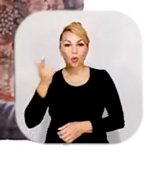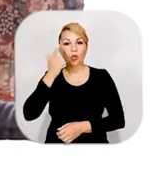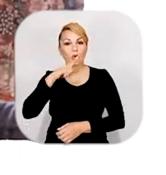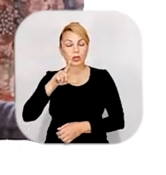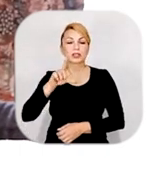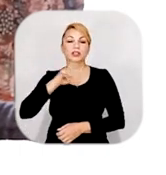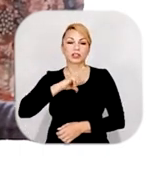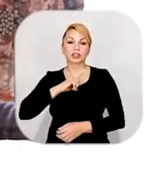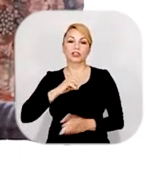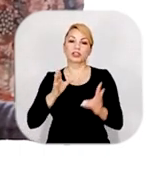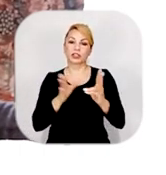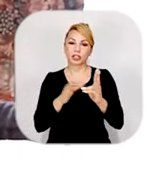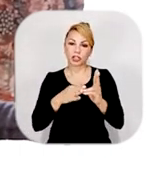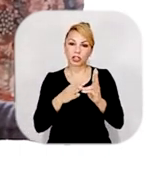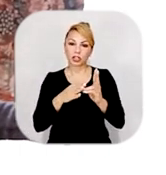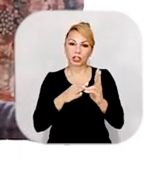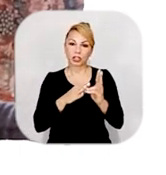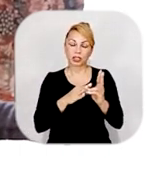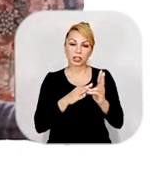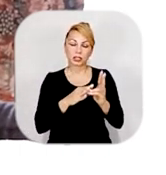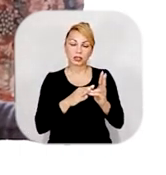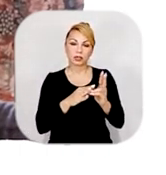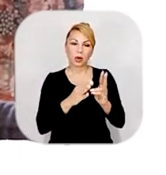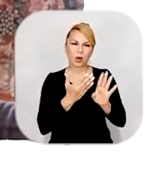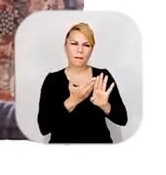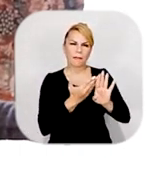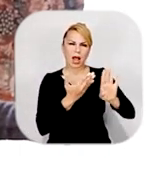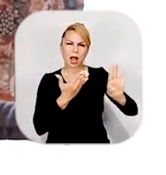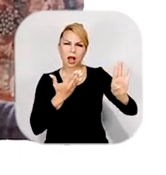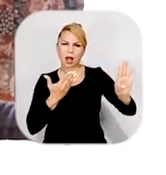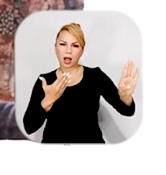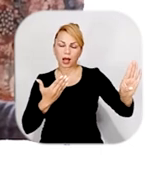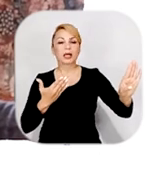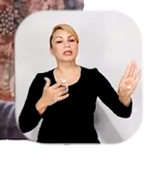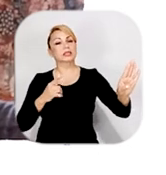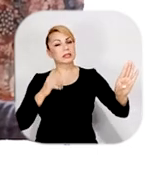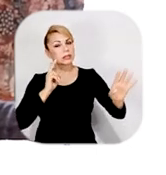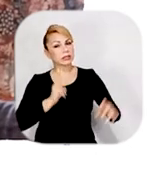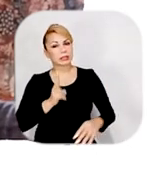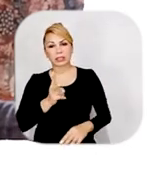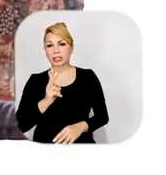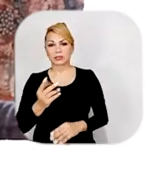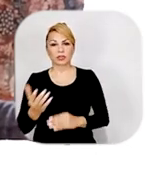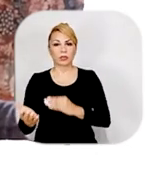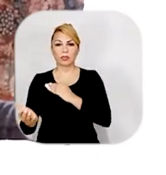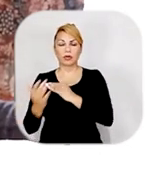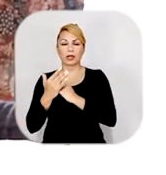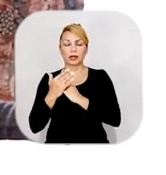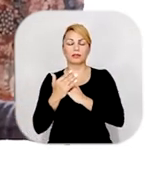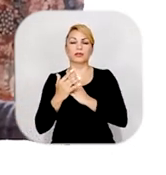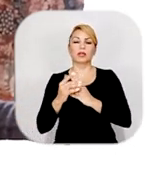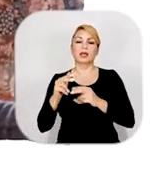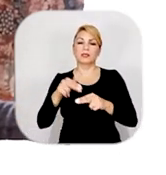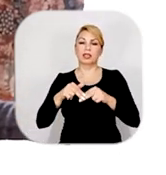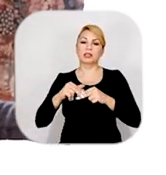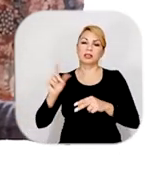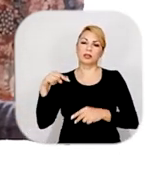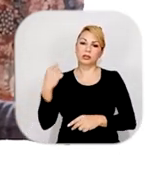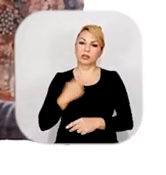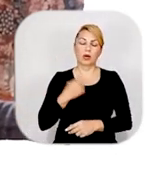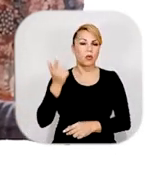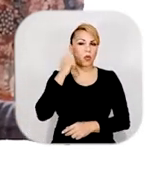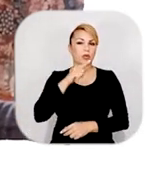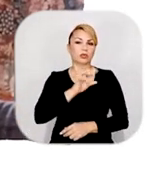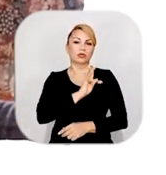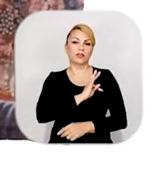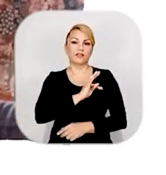pessoal dos Índios Isolados tinha muito interesse nesse livro, e sempre eles nos apoiavam muito, né? Apesar da gente não ter conseguido esse apoio da FUNAI, mas